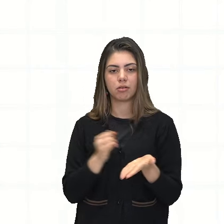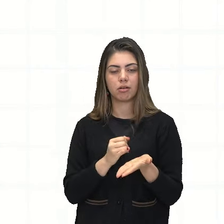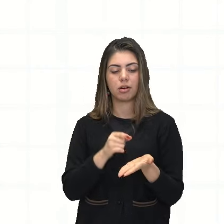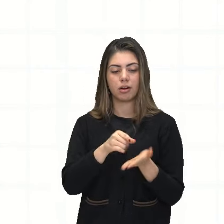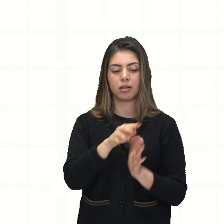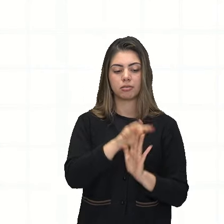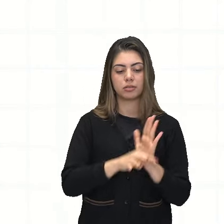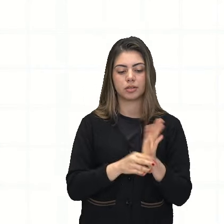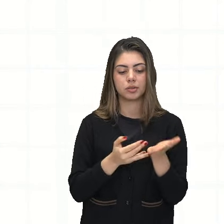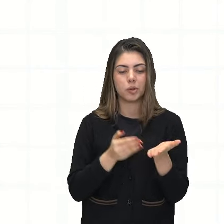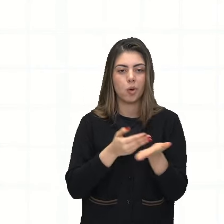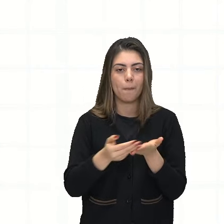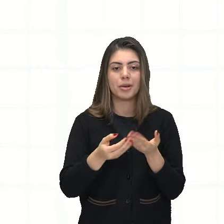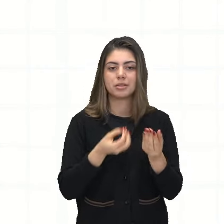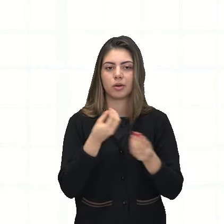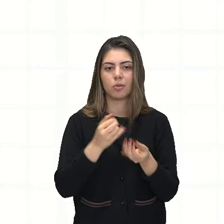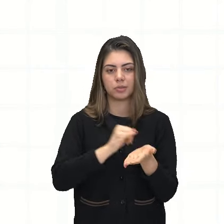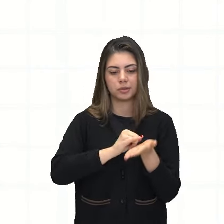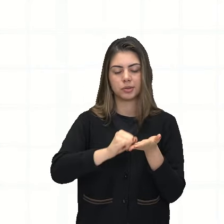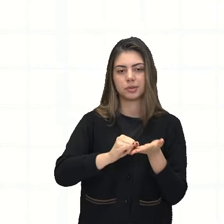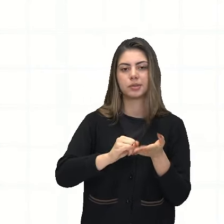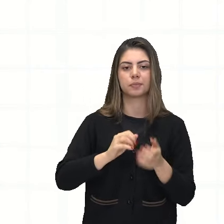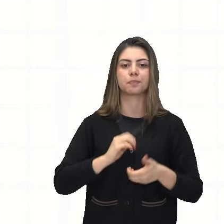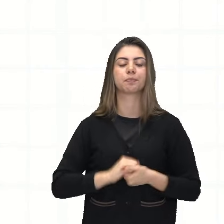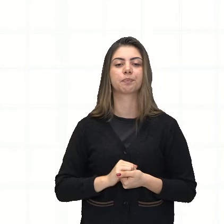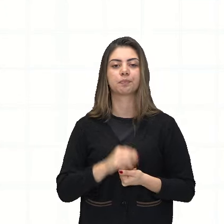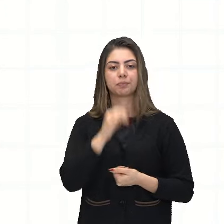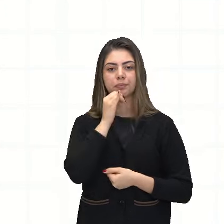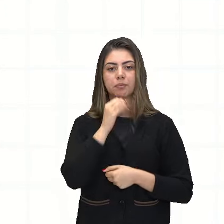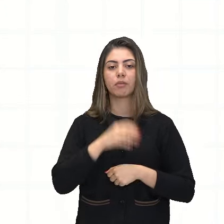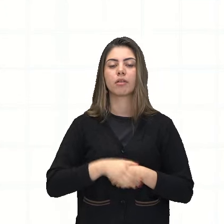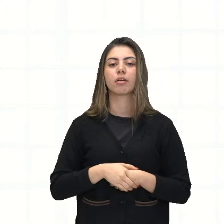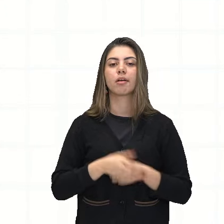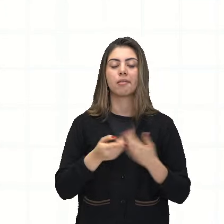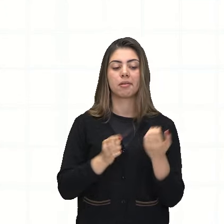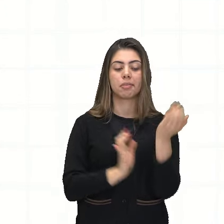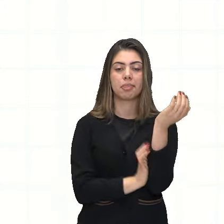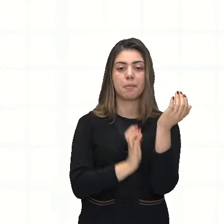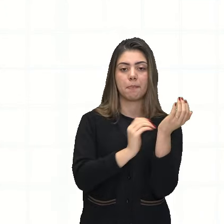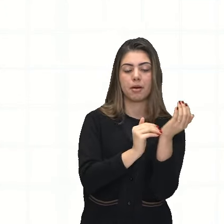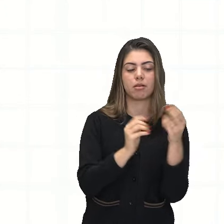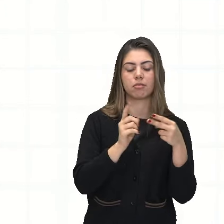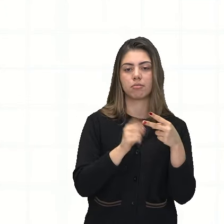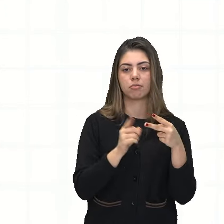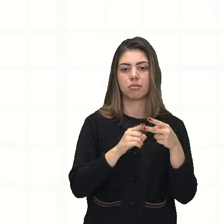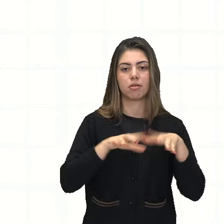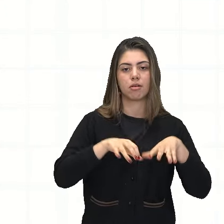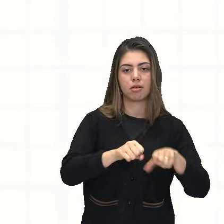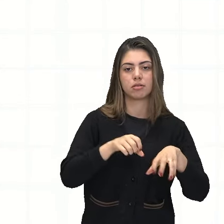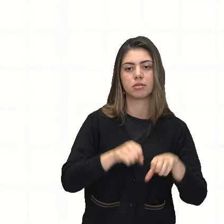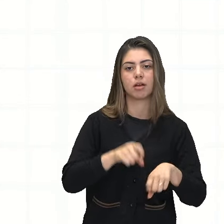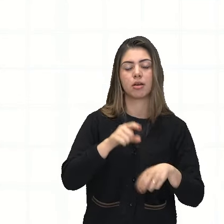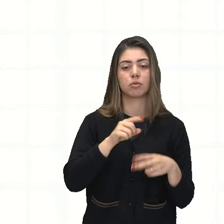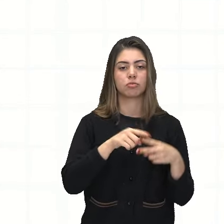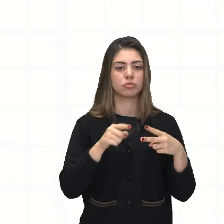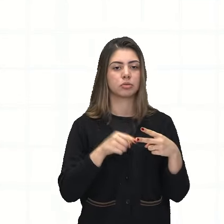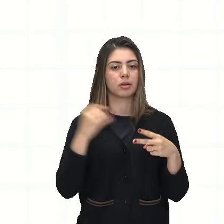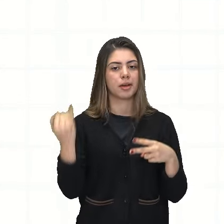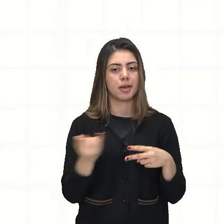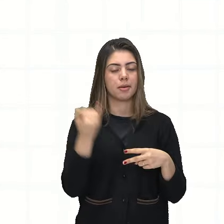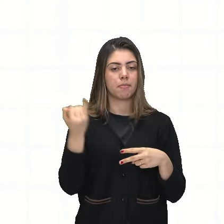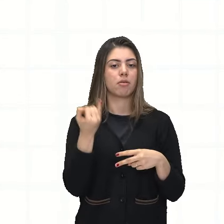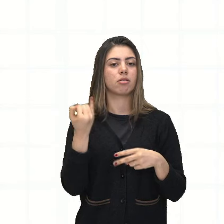nós temos aí o tambaqui e o açaí são dois elementos essenciais da culinária